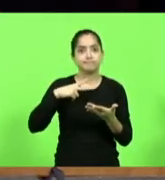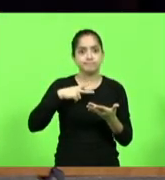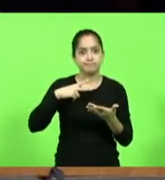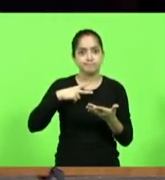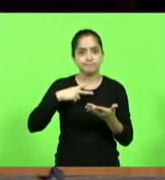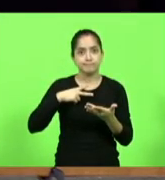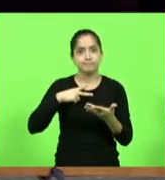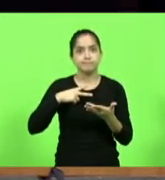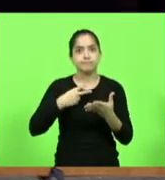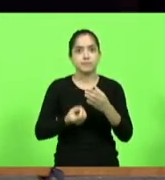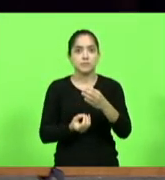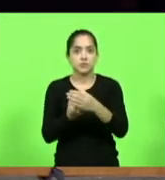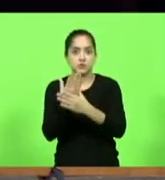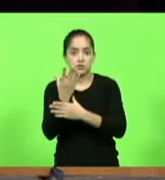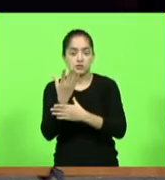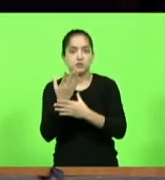geração